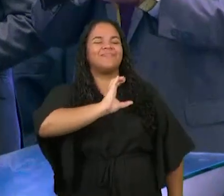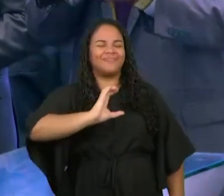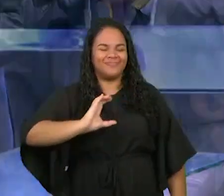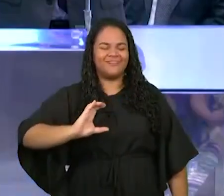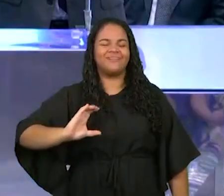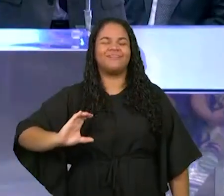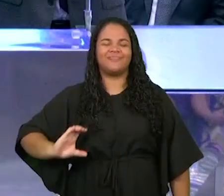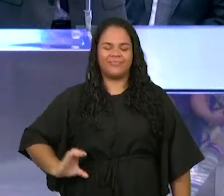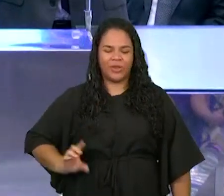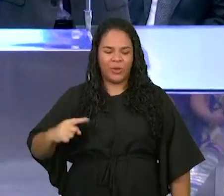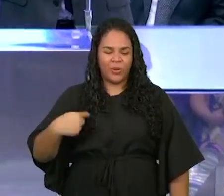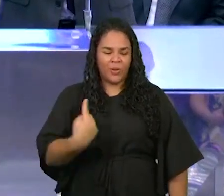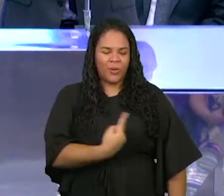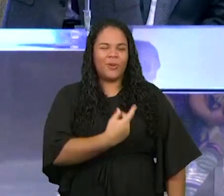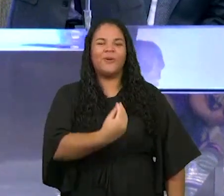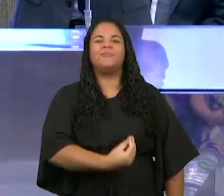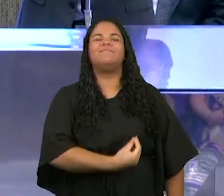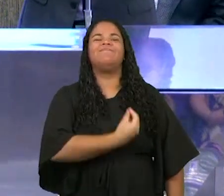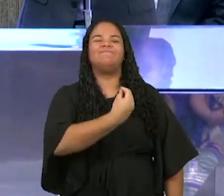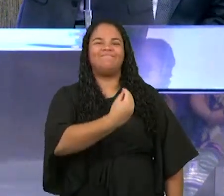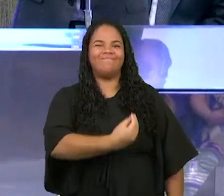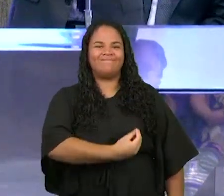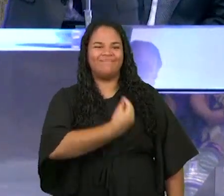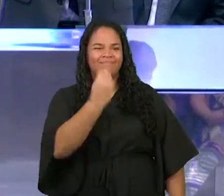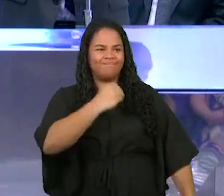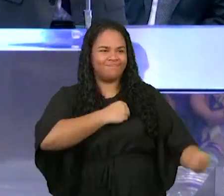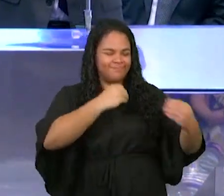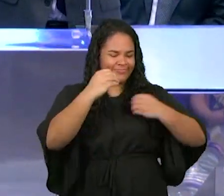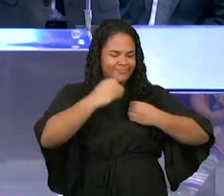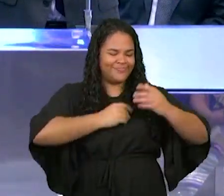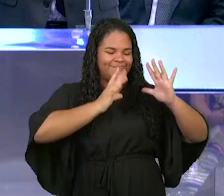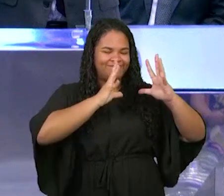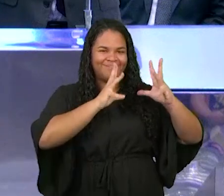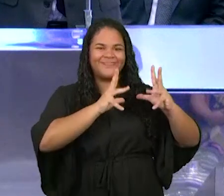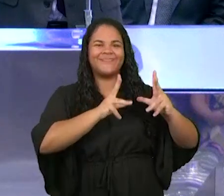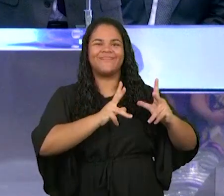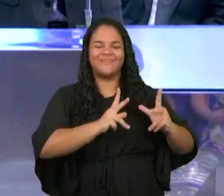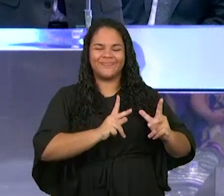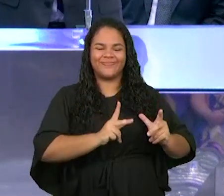lavado mais alvo que a neve